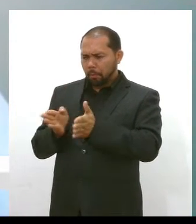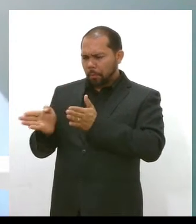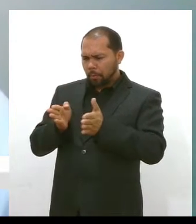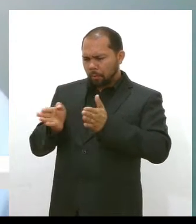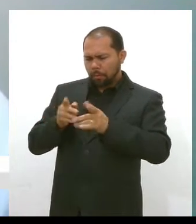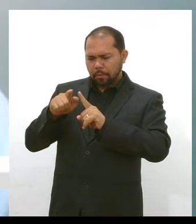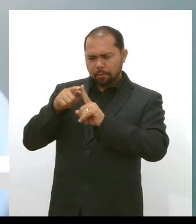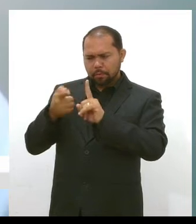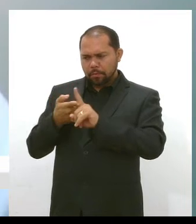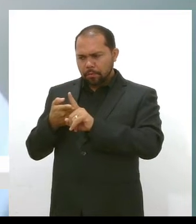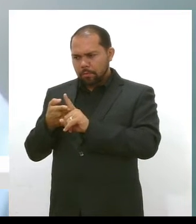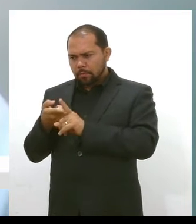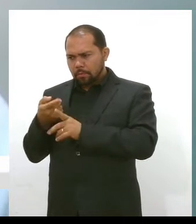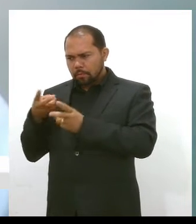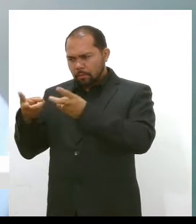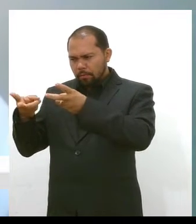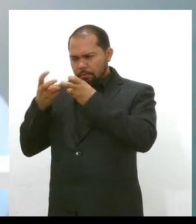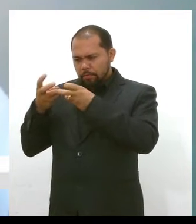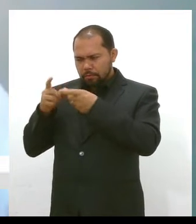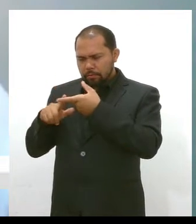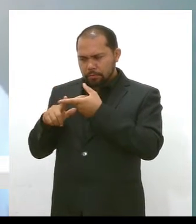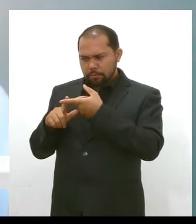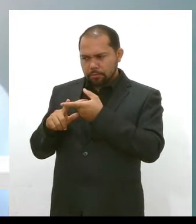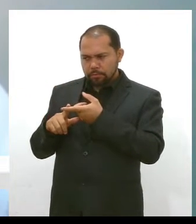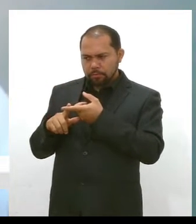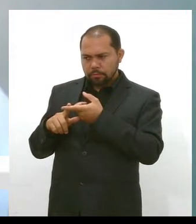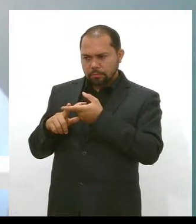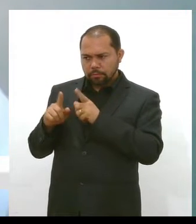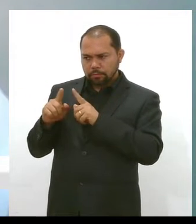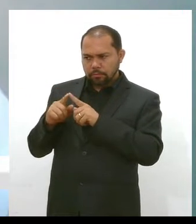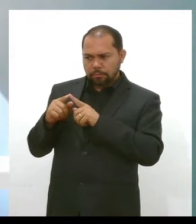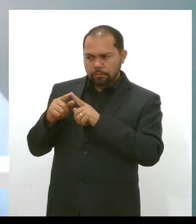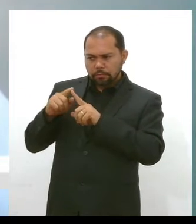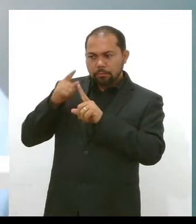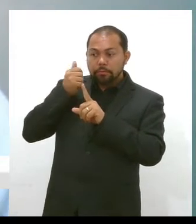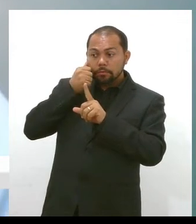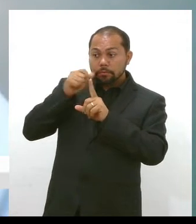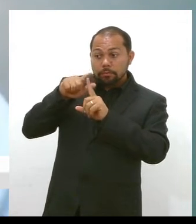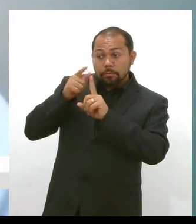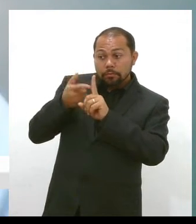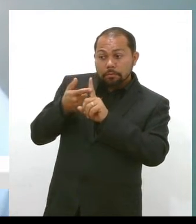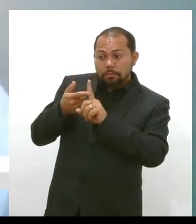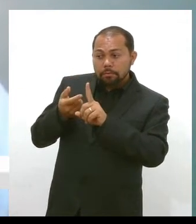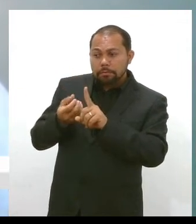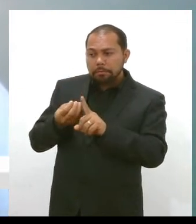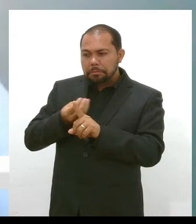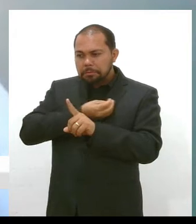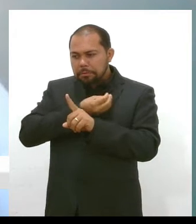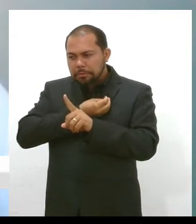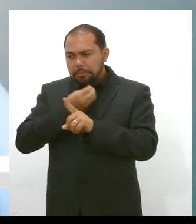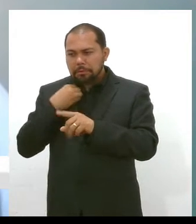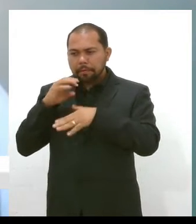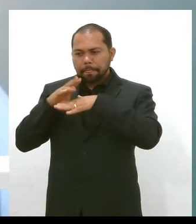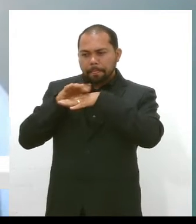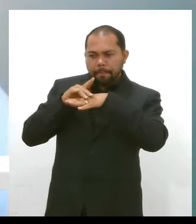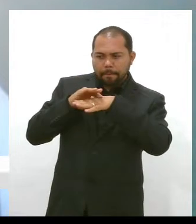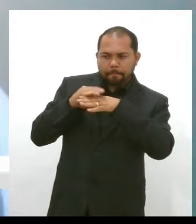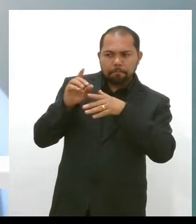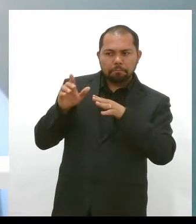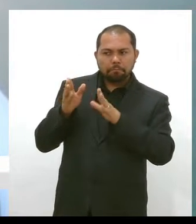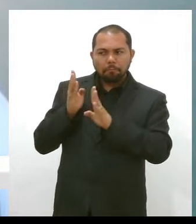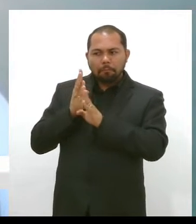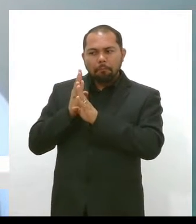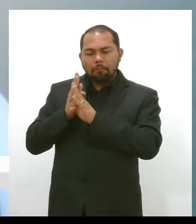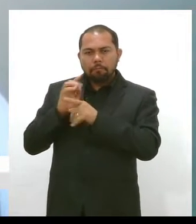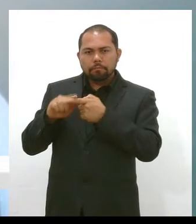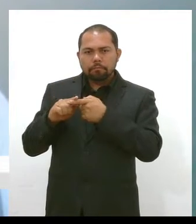identifica a presença de alguma comorbidade, de alguma doença que cause, que possa